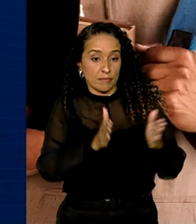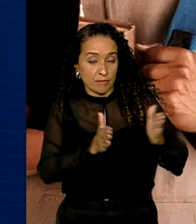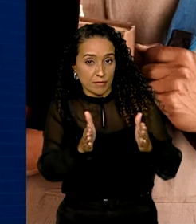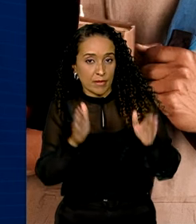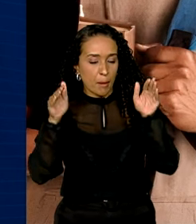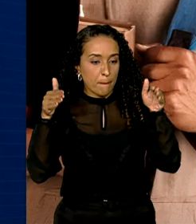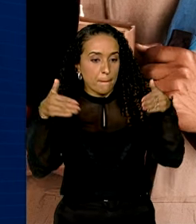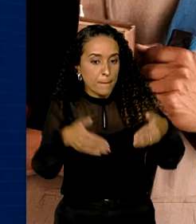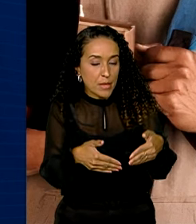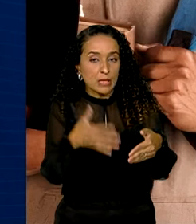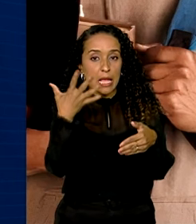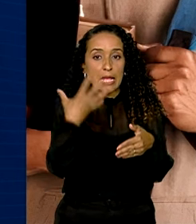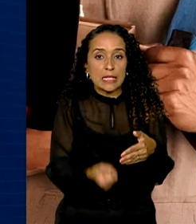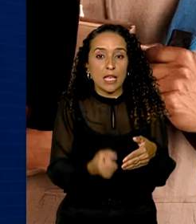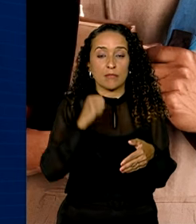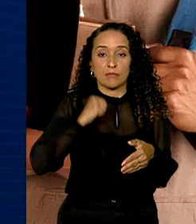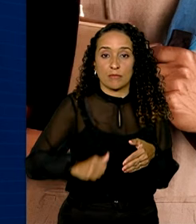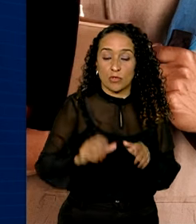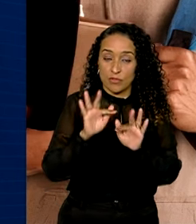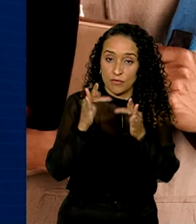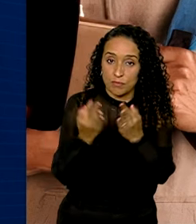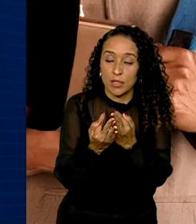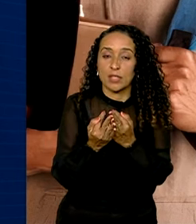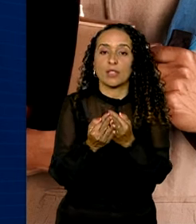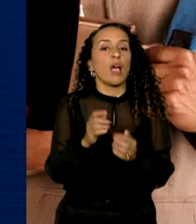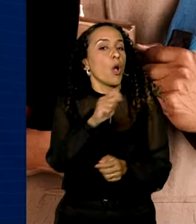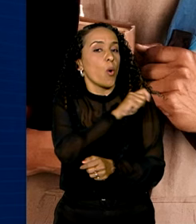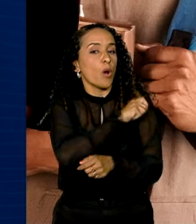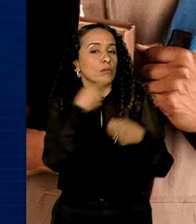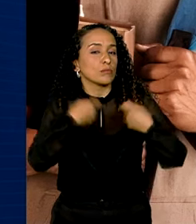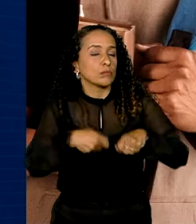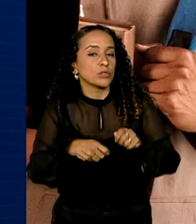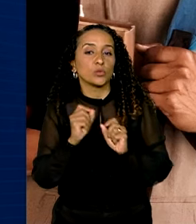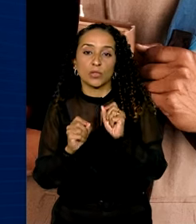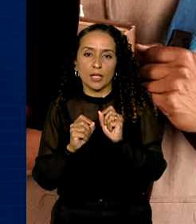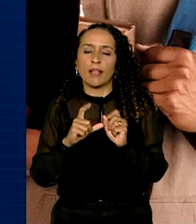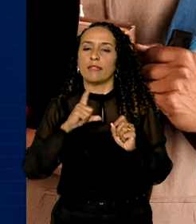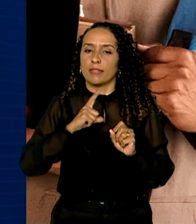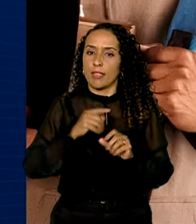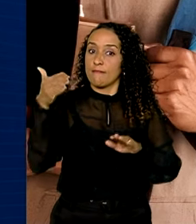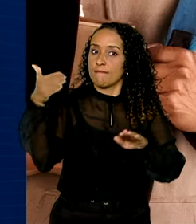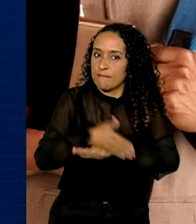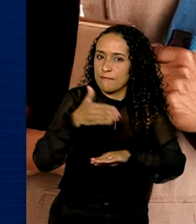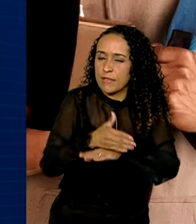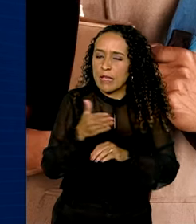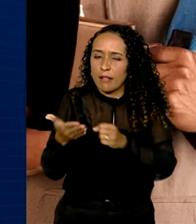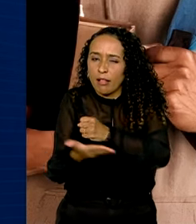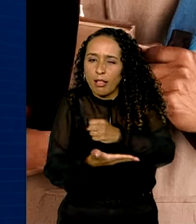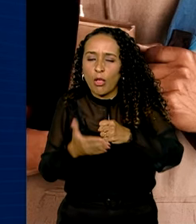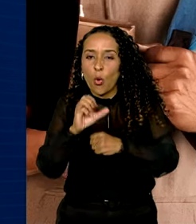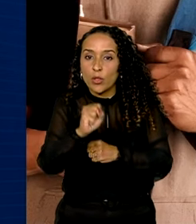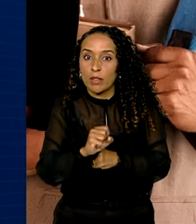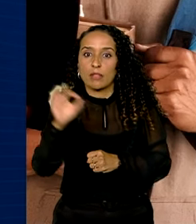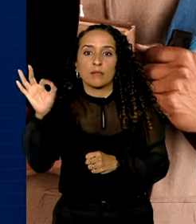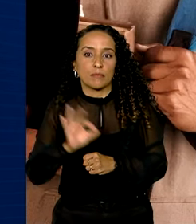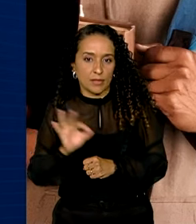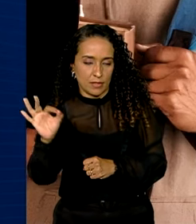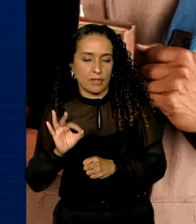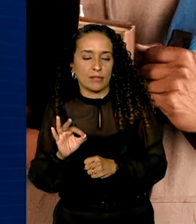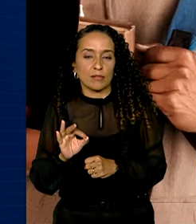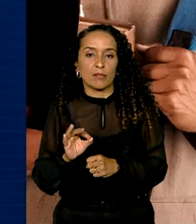priorizados quem recebe o Bolsa Família. O aluno precisa ainda ter frequência mínima de 80%.